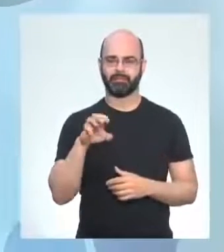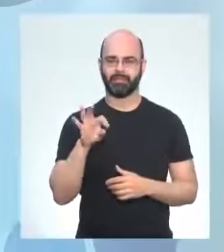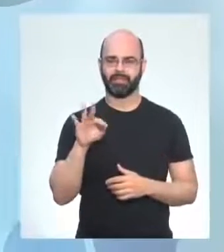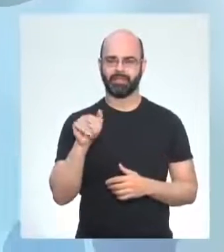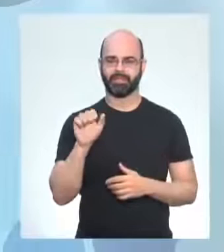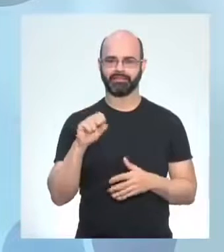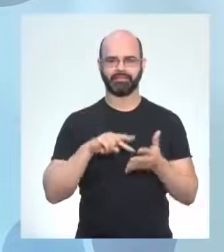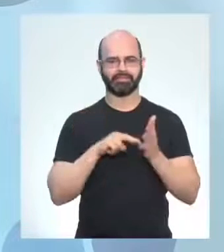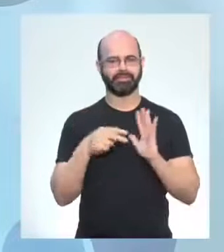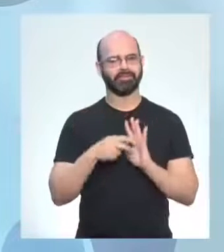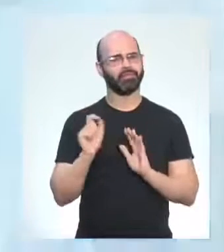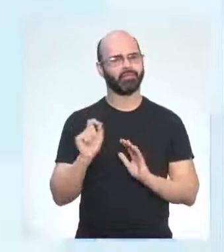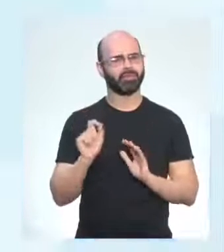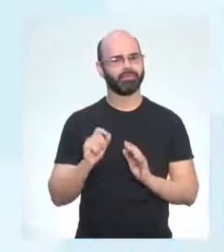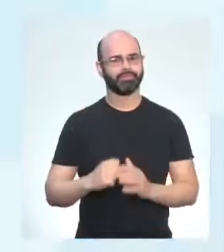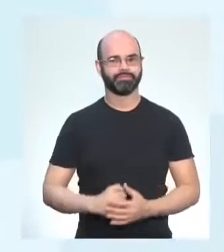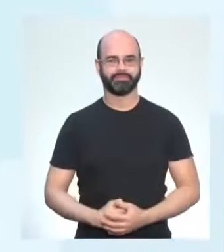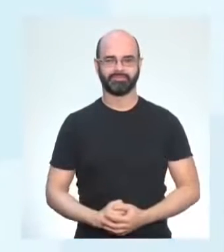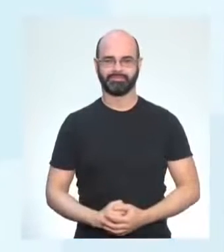fala de seres humanos.